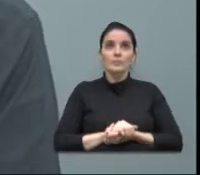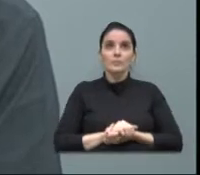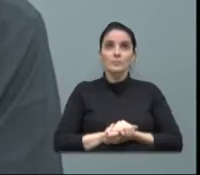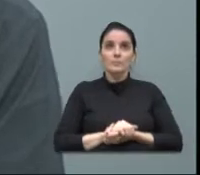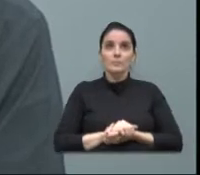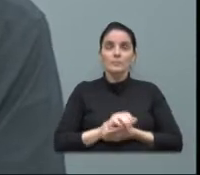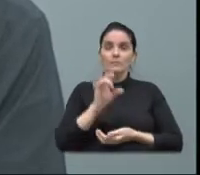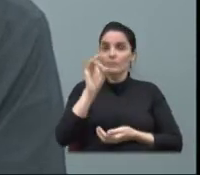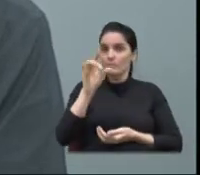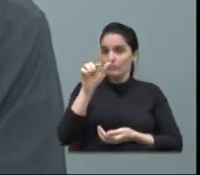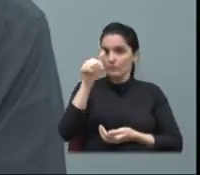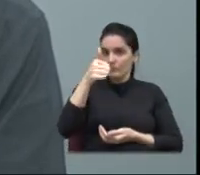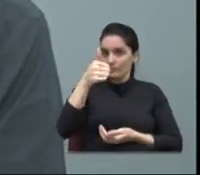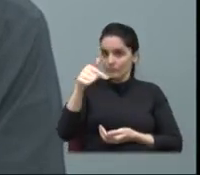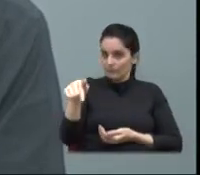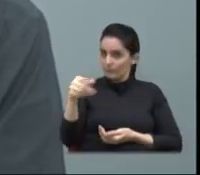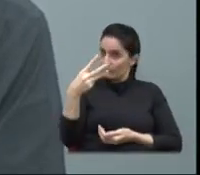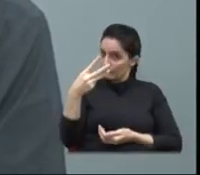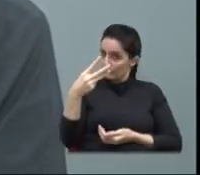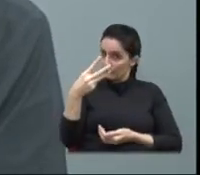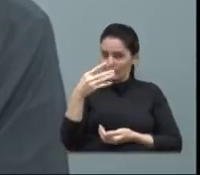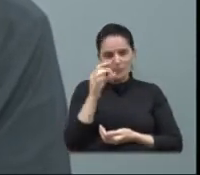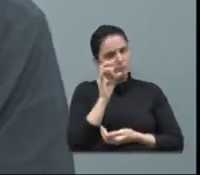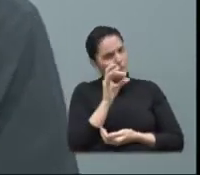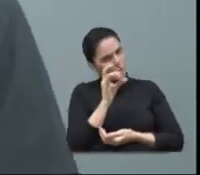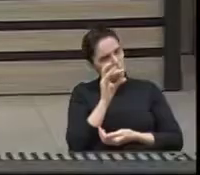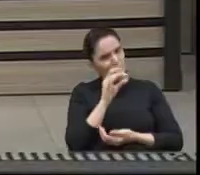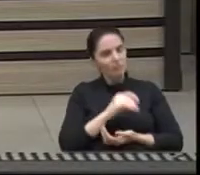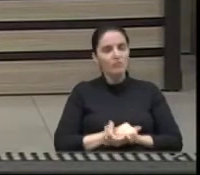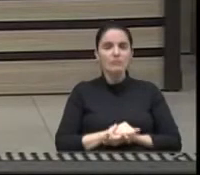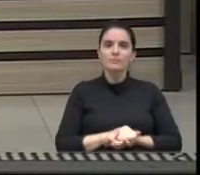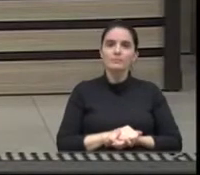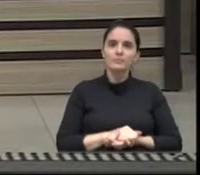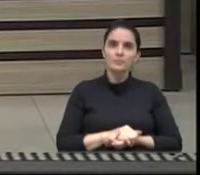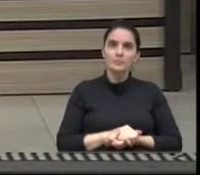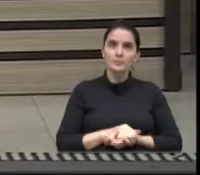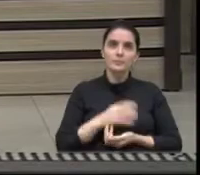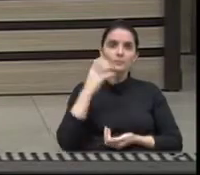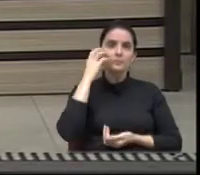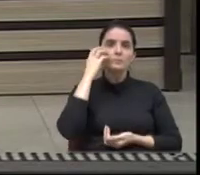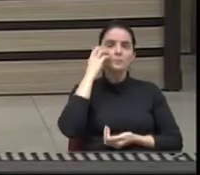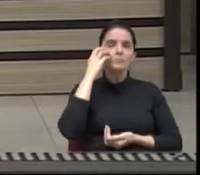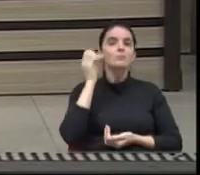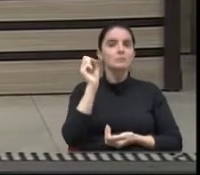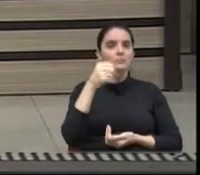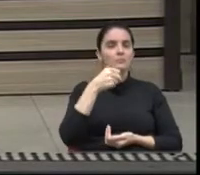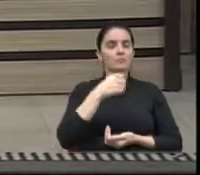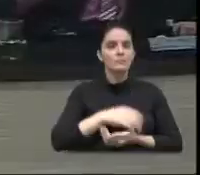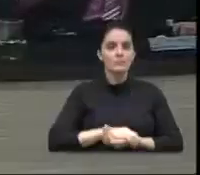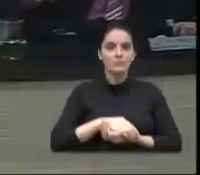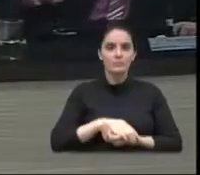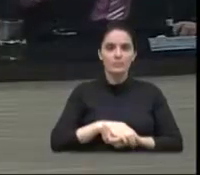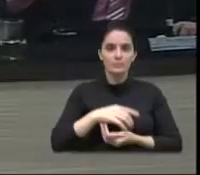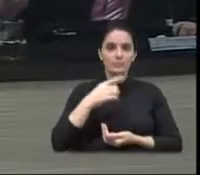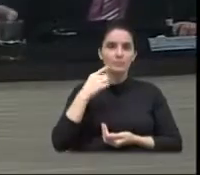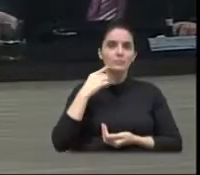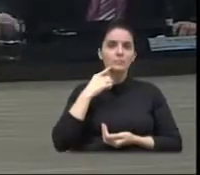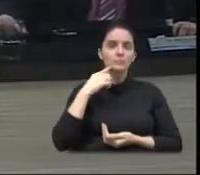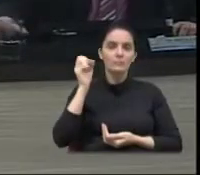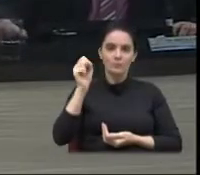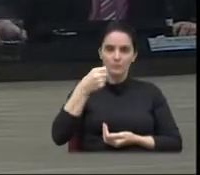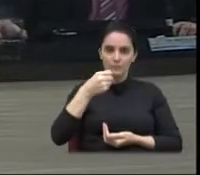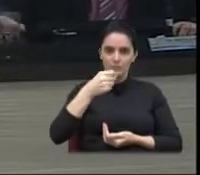Só? Eu preciso da anuência dos líderes, doutor Marcelo Rossi. Sim, senhor presidente. Cleiton Silva. Sim,